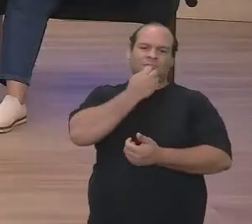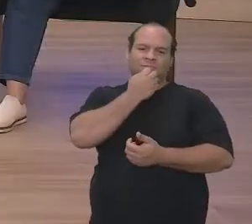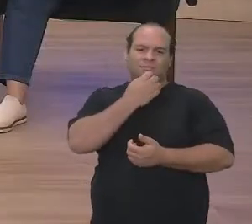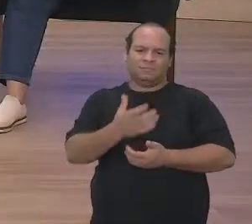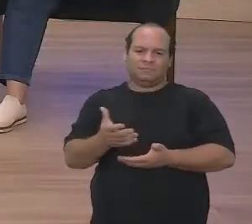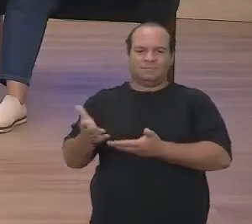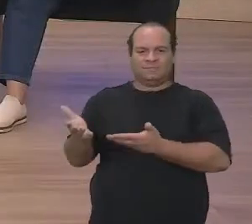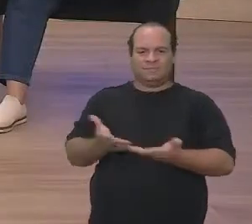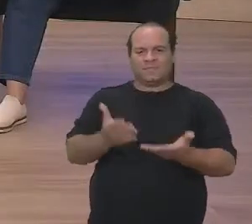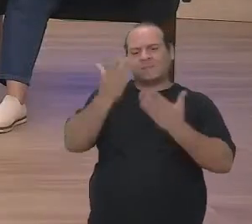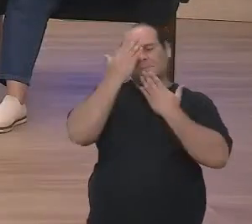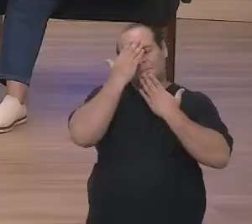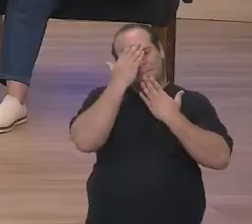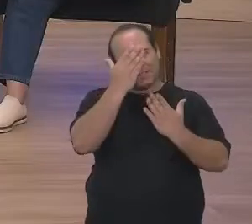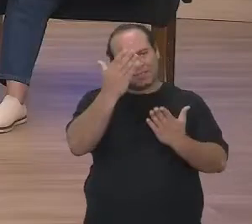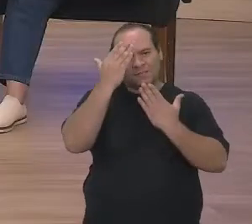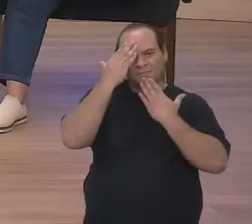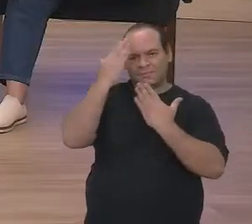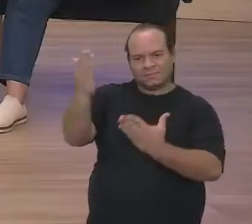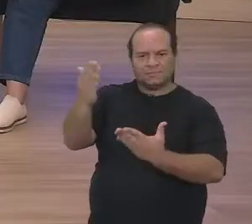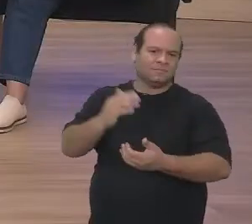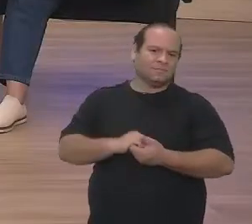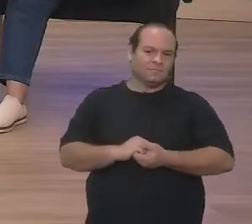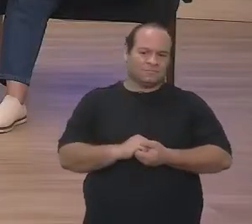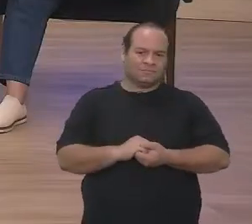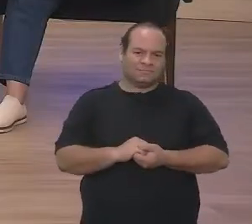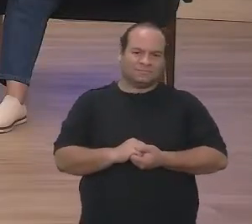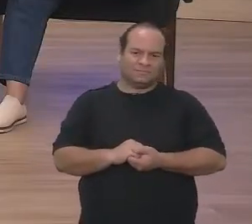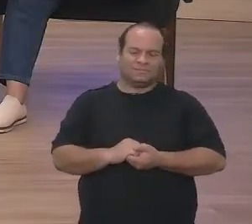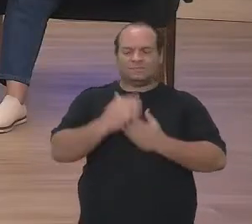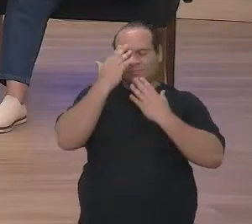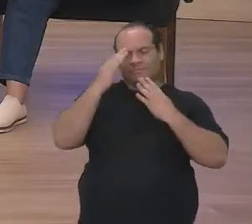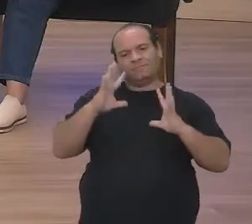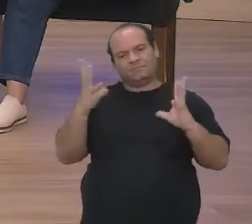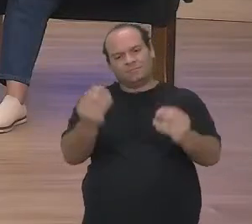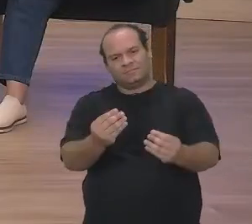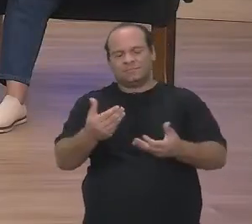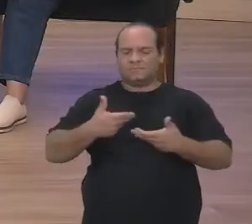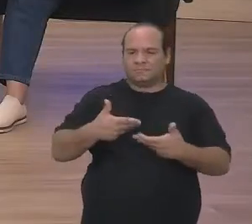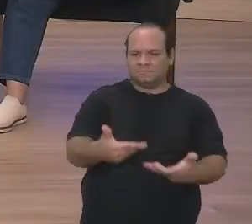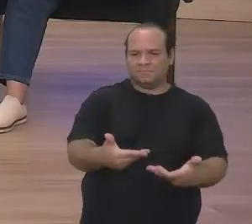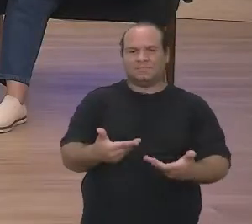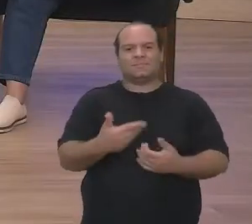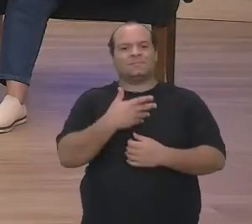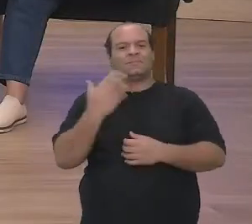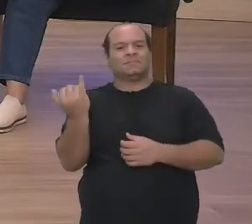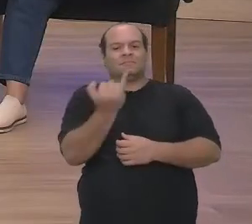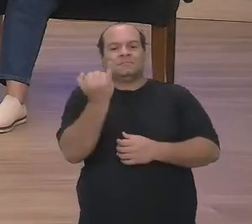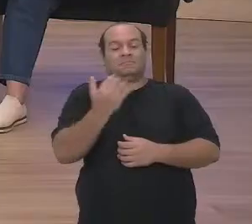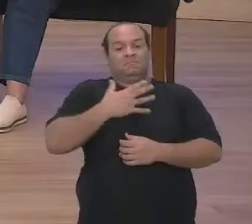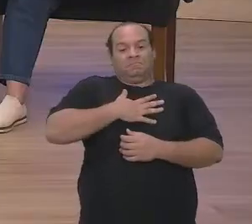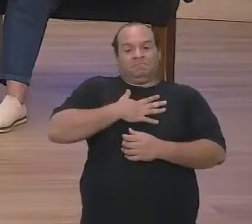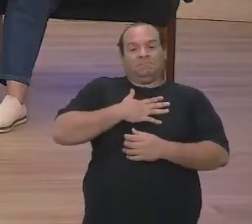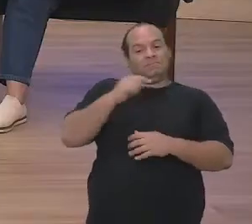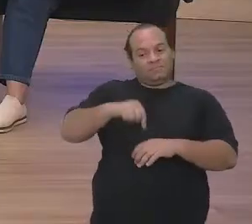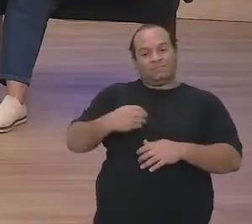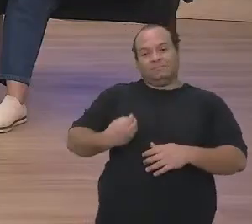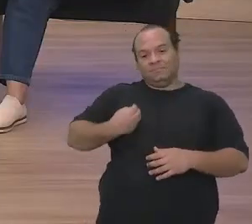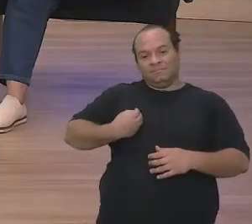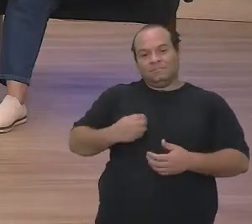Renan. Muito obrigado, Patrícia. Obrigado a todos vocês pelo convite. Muito importante para mim estar aqui